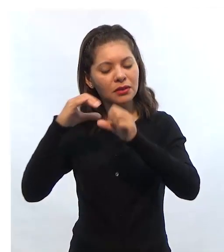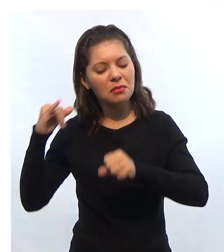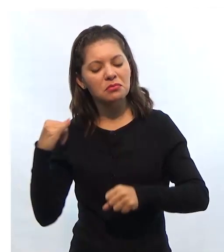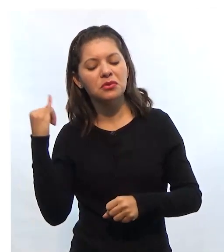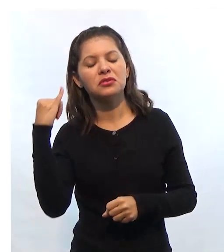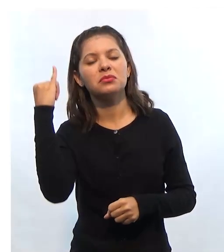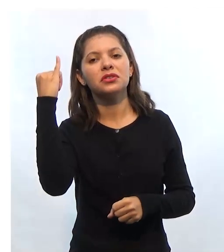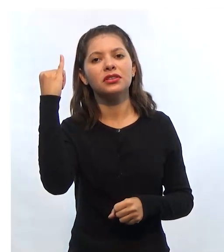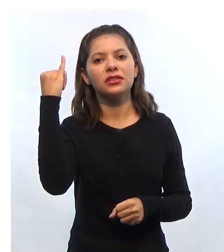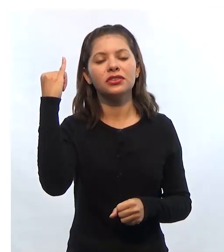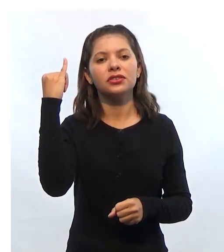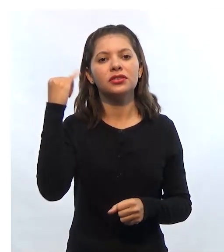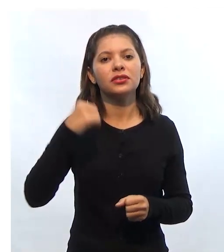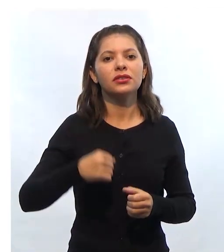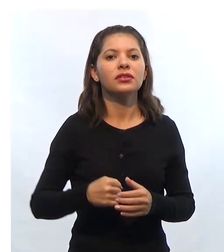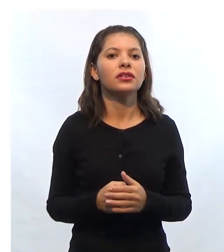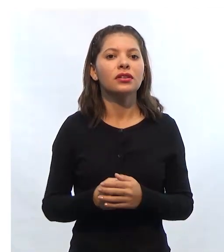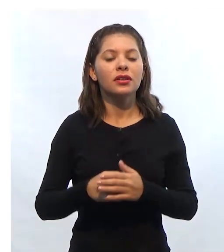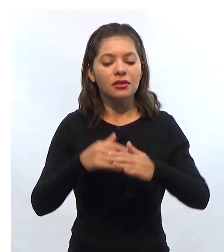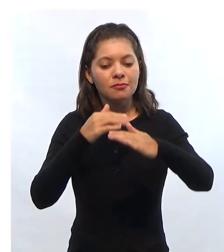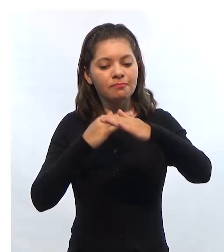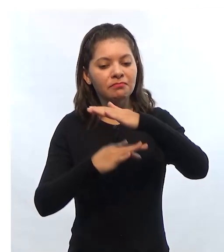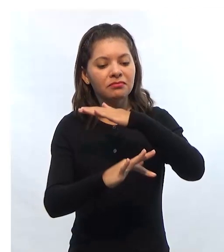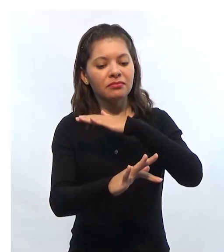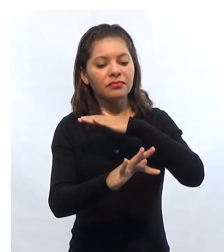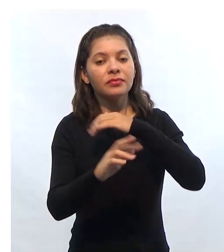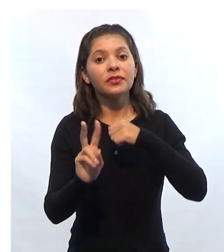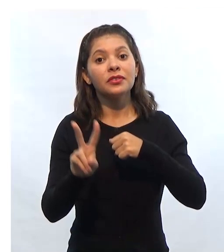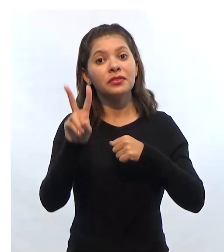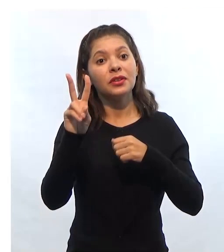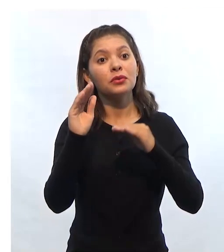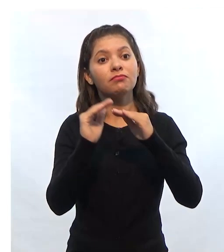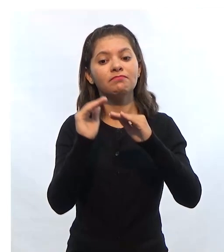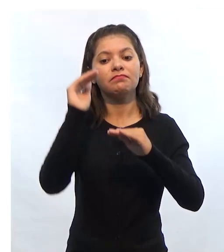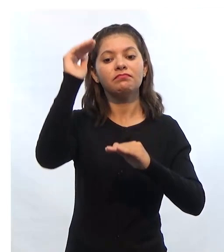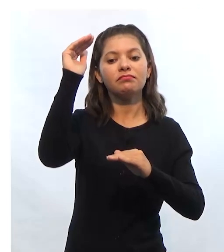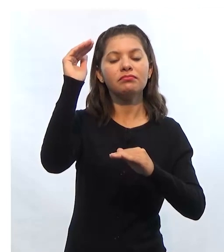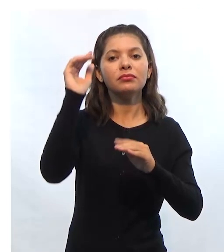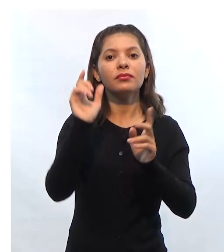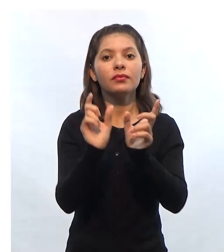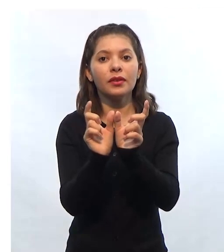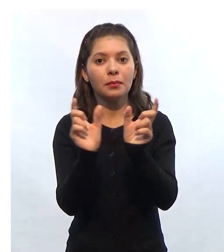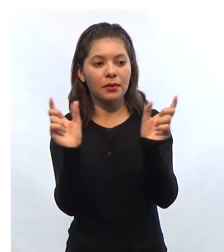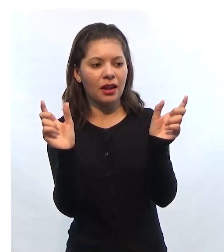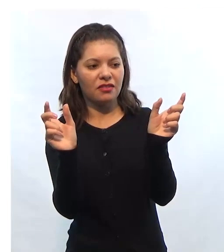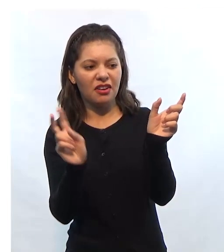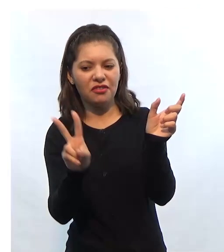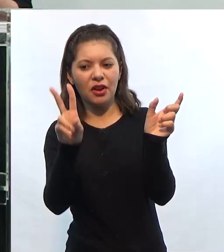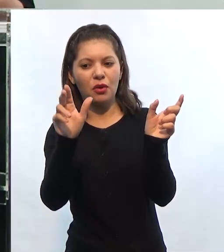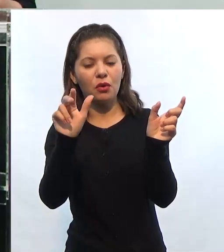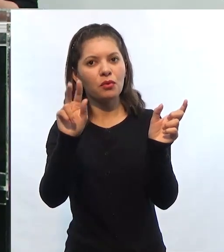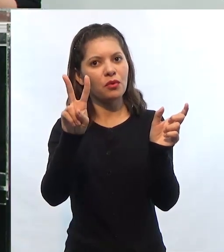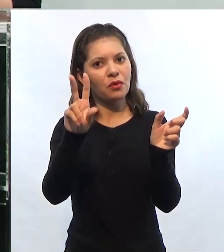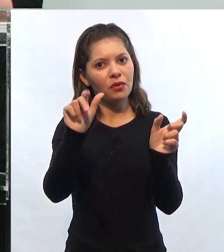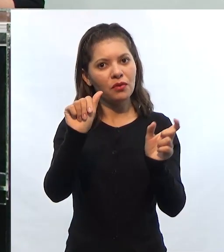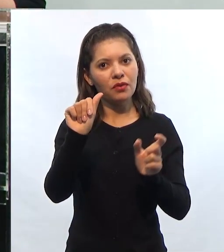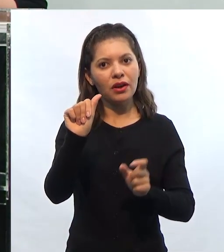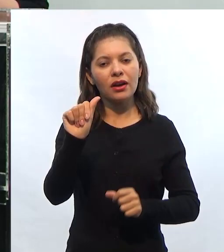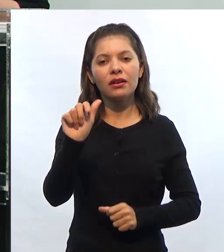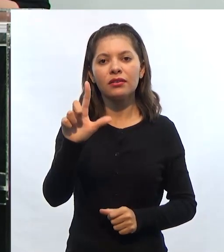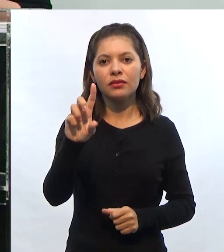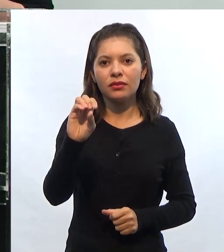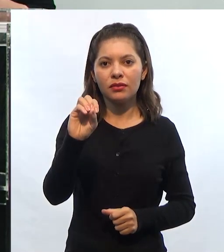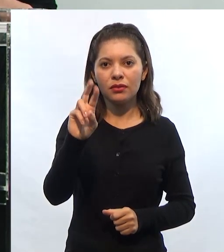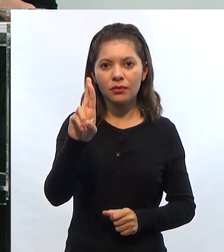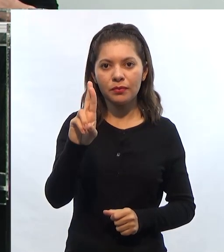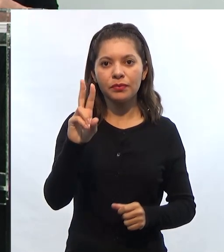importante, e fornecimento de valor superior para os clientes. Então, sempre vem essa palavra do valor, que é uma troca de valor, é algo